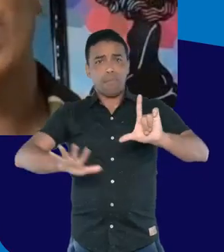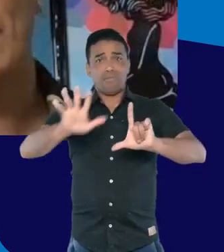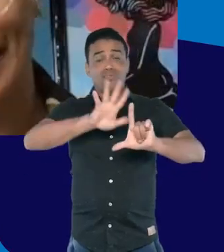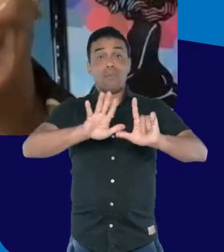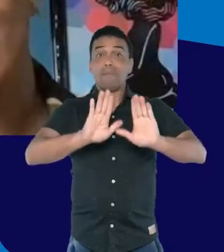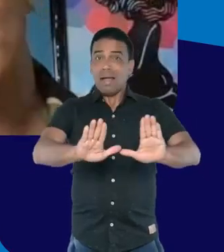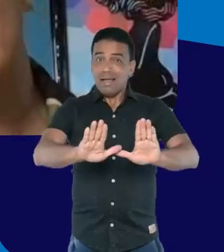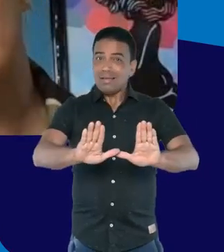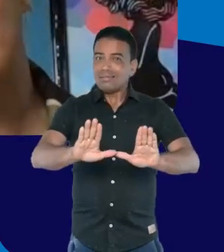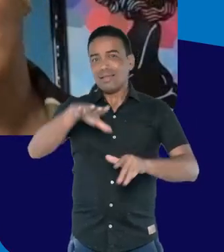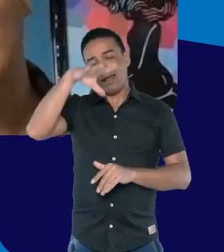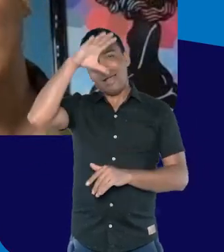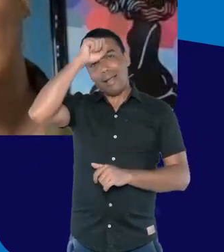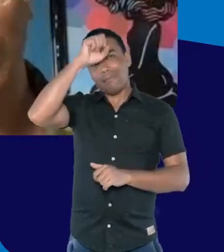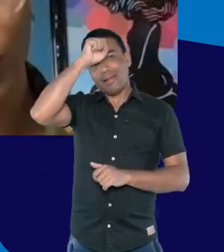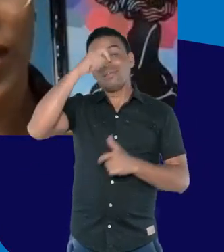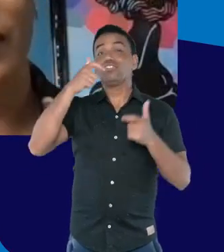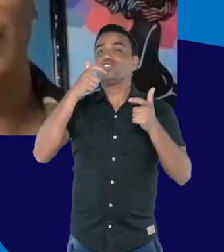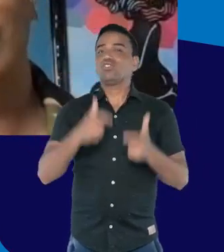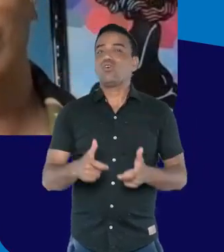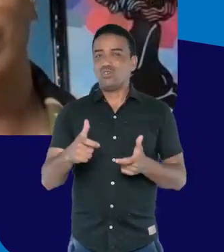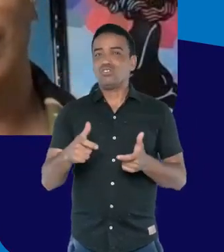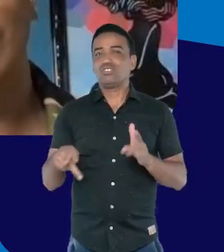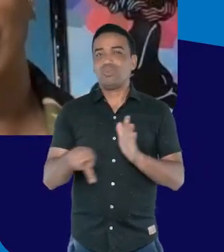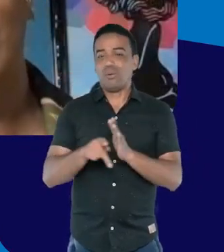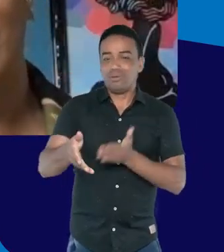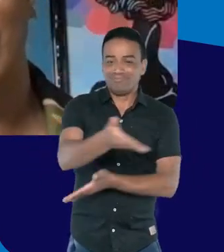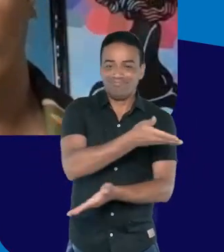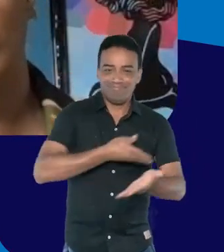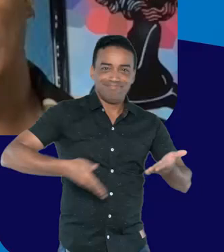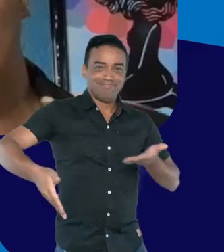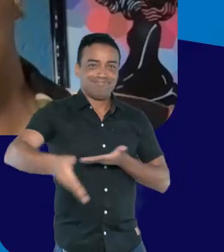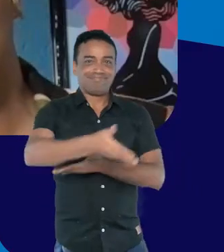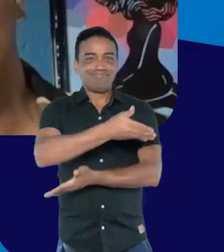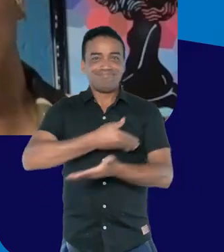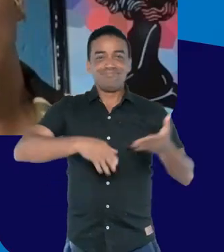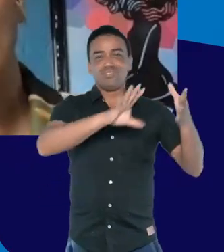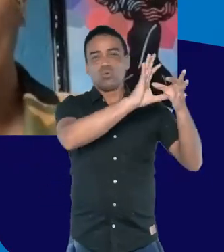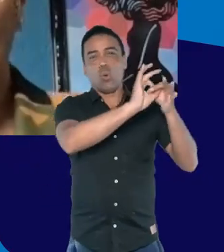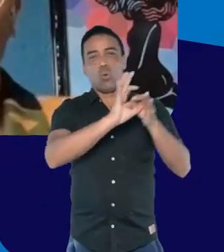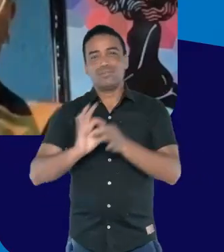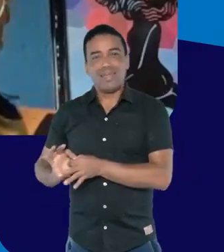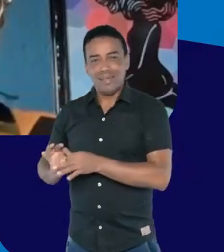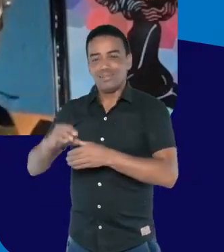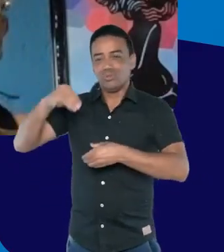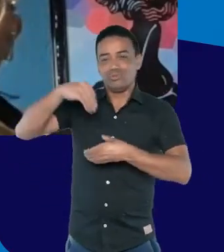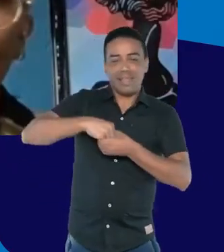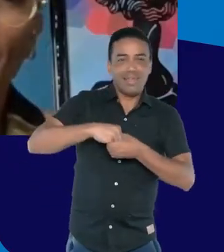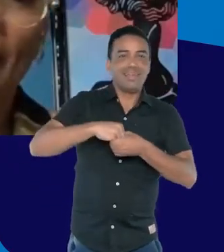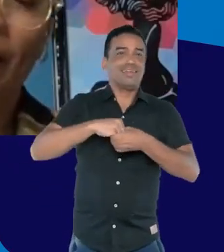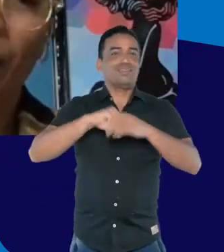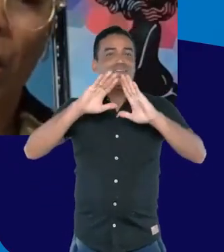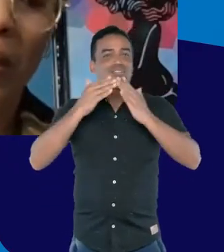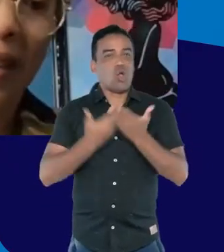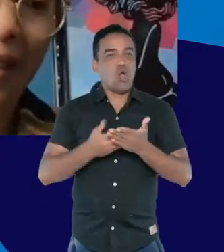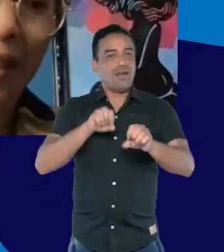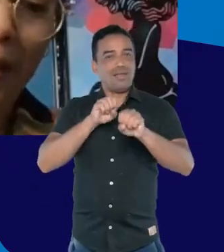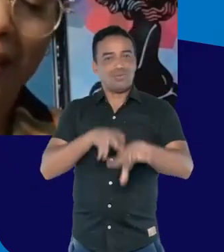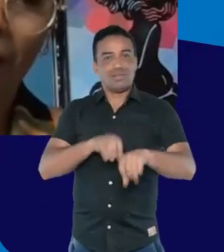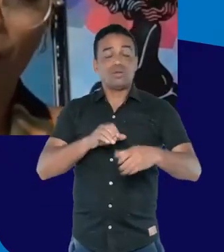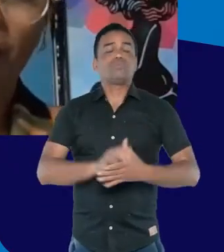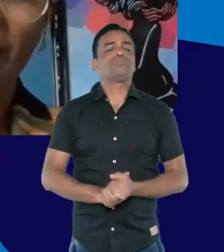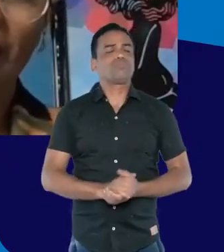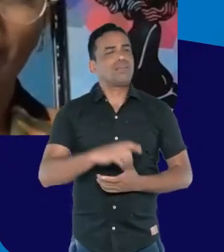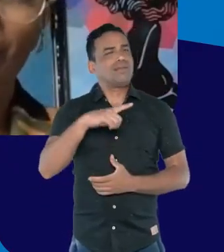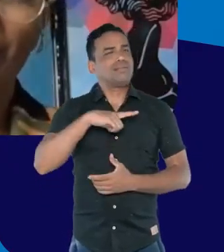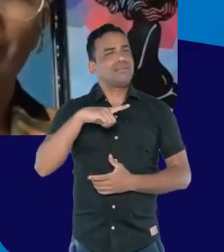mas a gente aprende a partir dos afetos, né? Desses contextos todos. E tem um lugar. Eu tenho uma amiga que ela